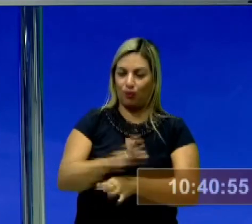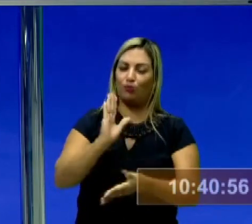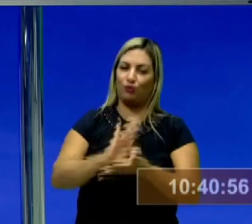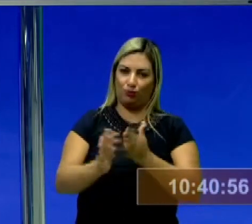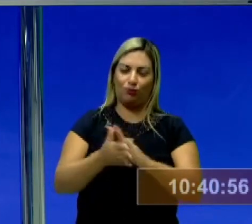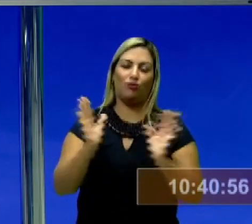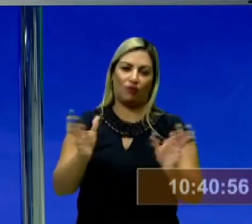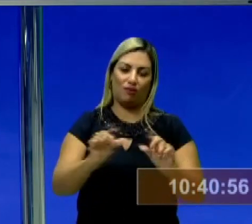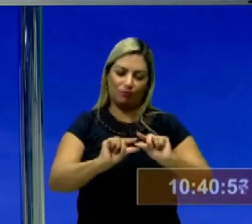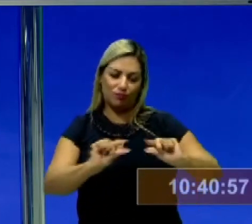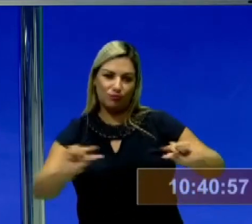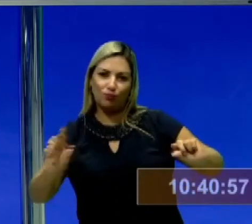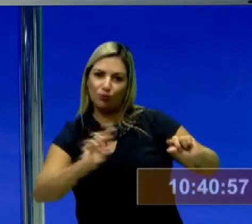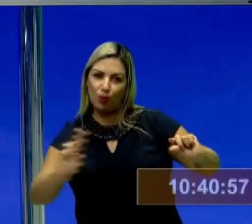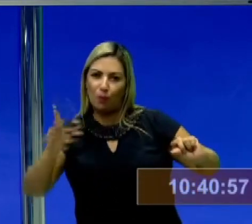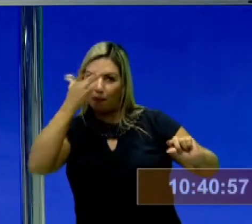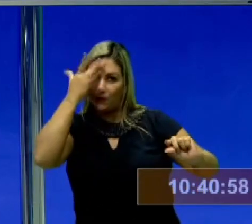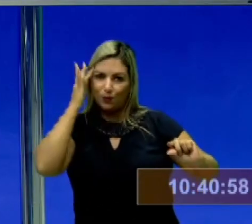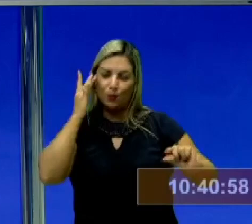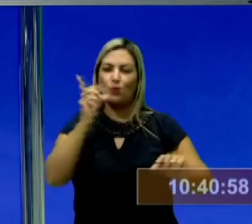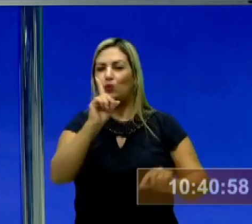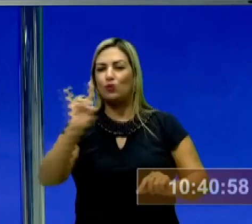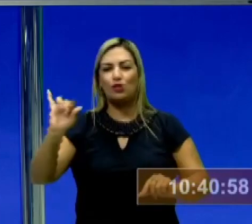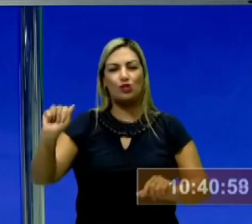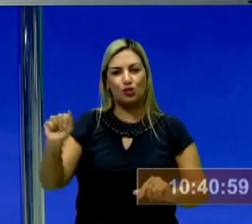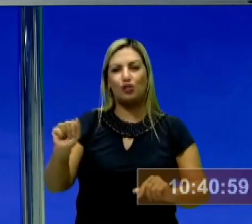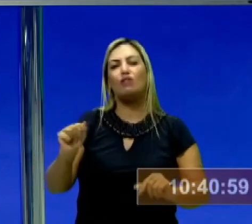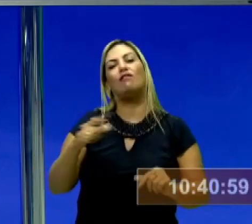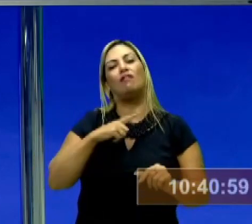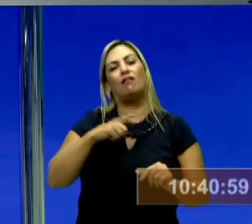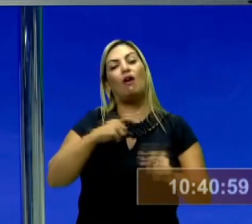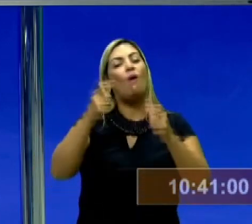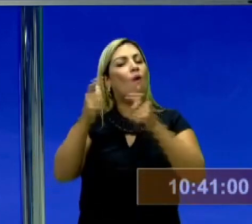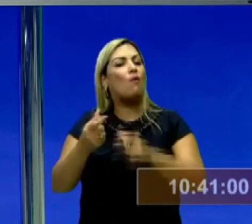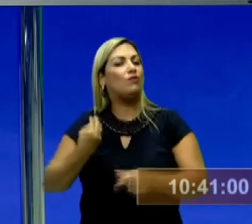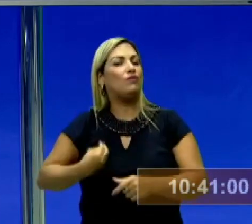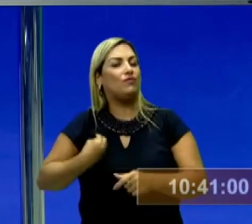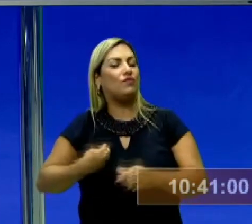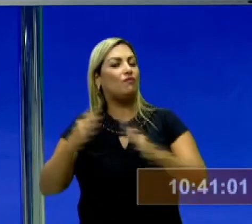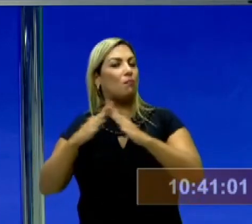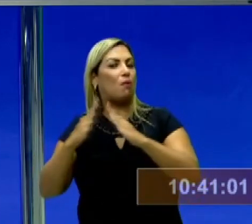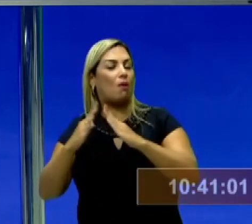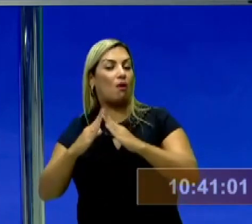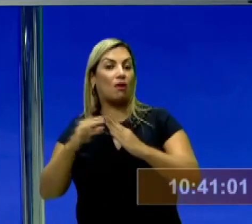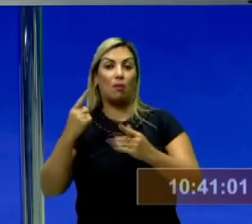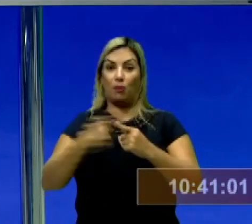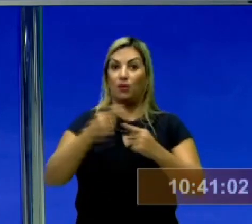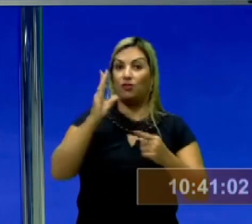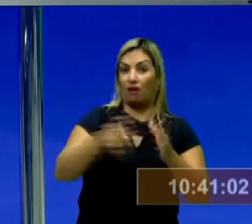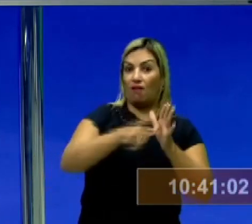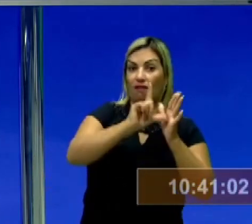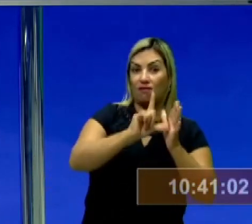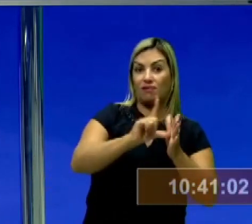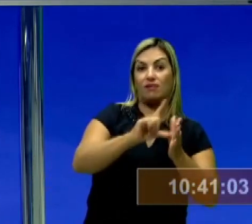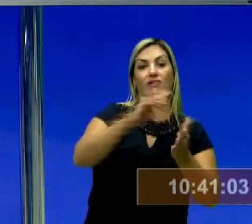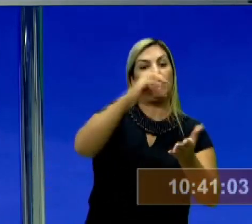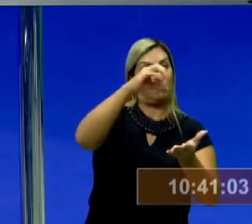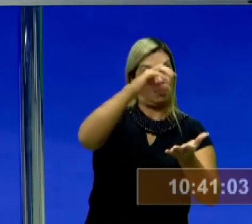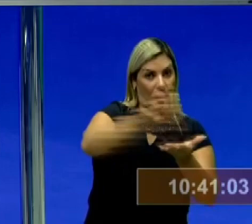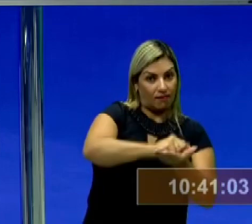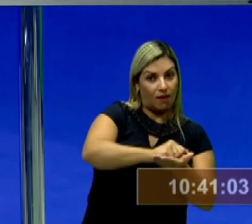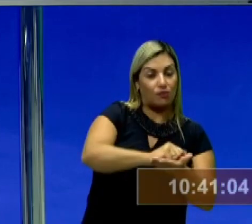ele já coloca no rodapé o nome da pessoa, a data que ele mandou, de onde ele é, porque vem um cadastro pré